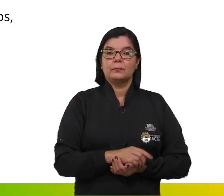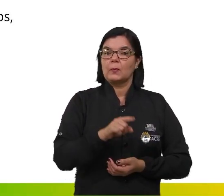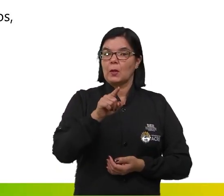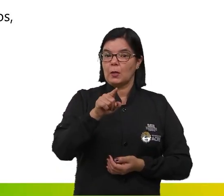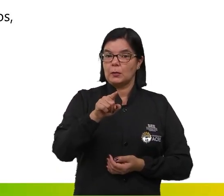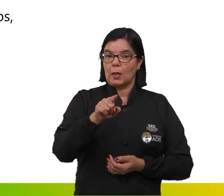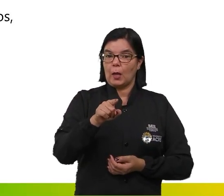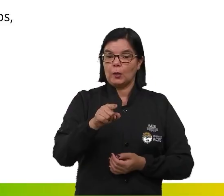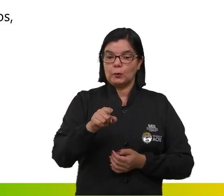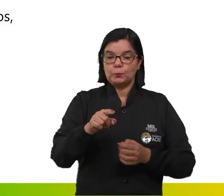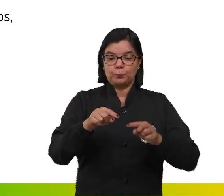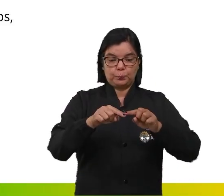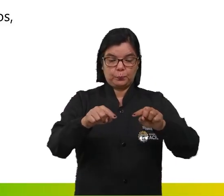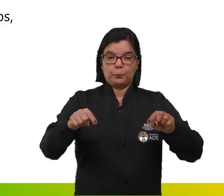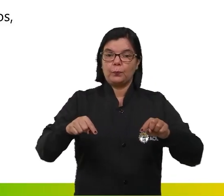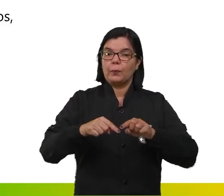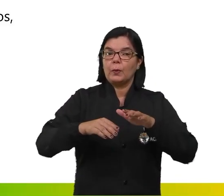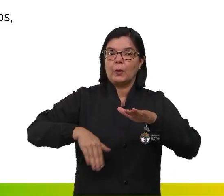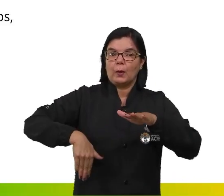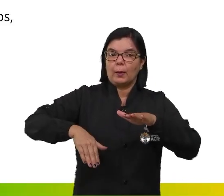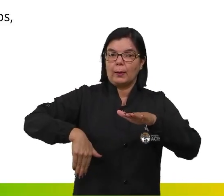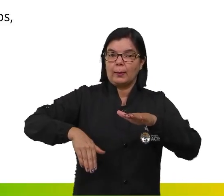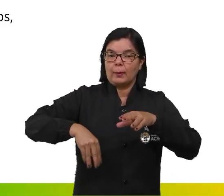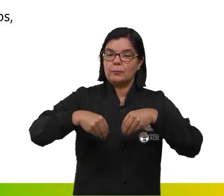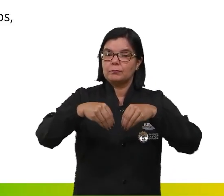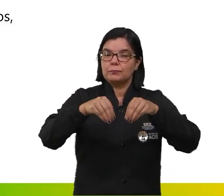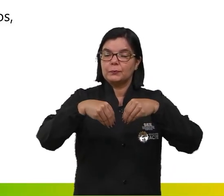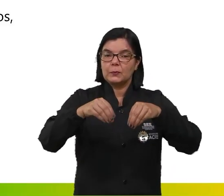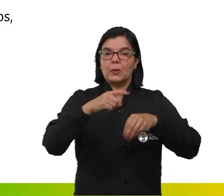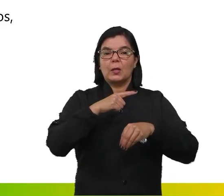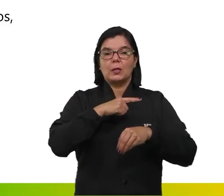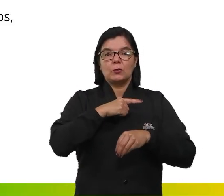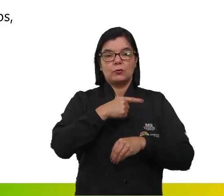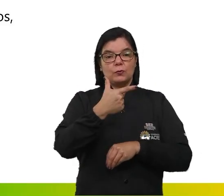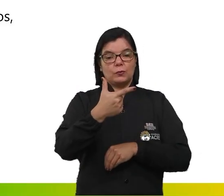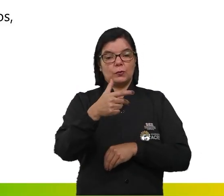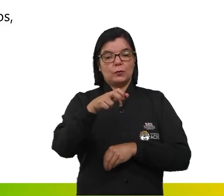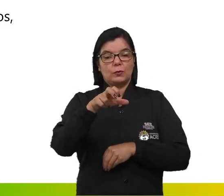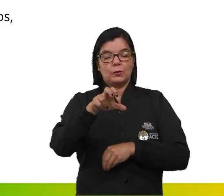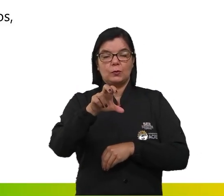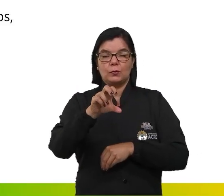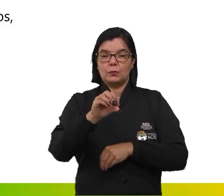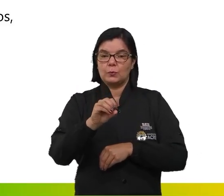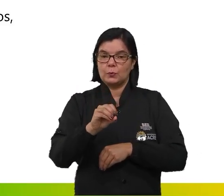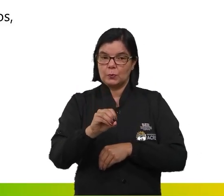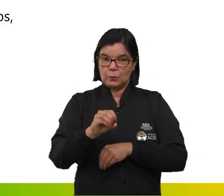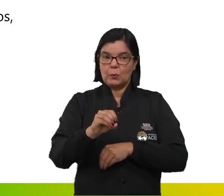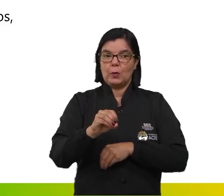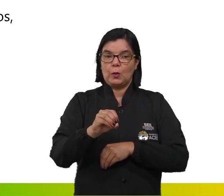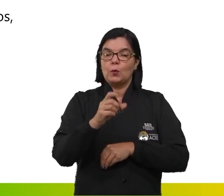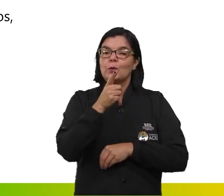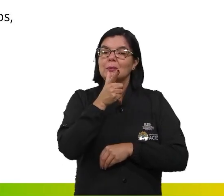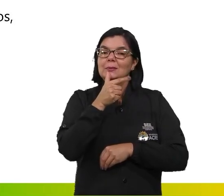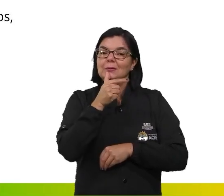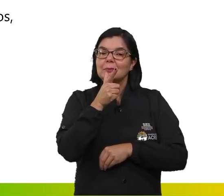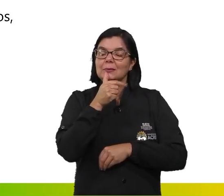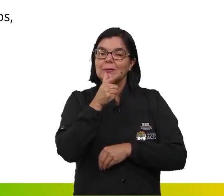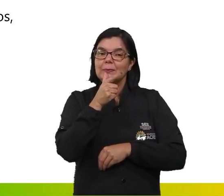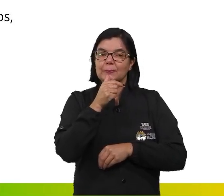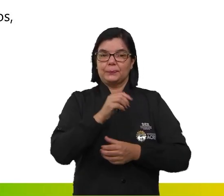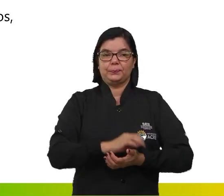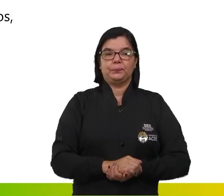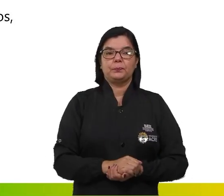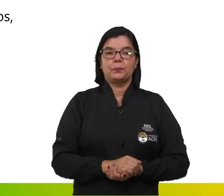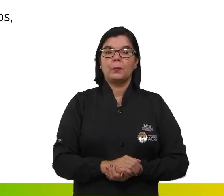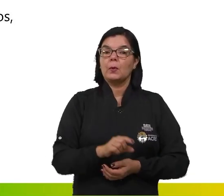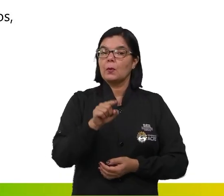Você está enchendo uma piscina inflável que tem capacidade de 250 galões de